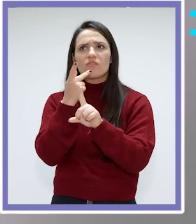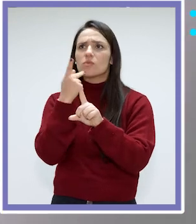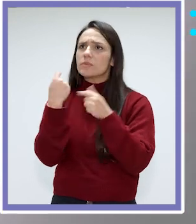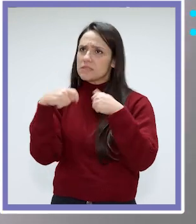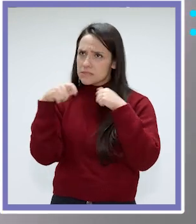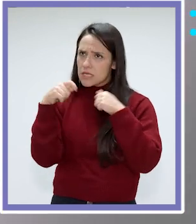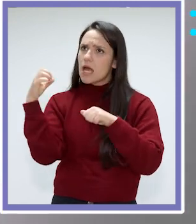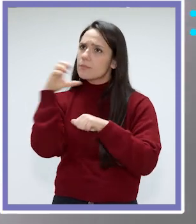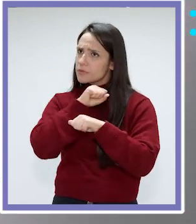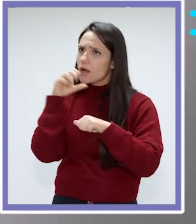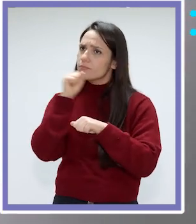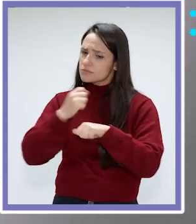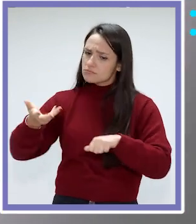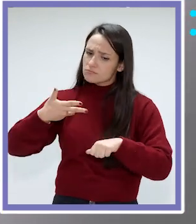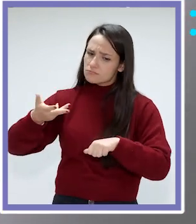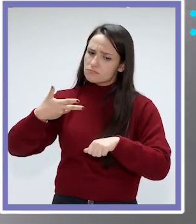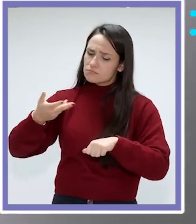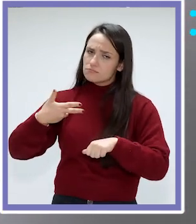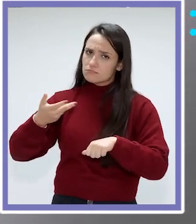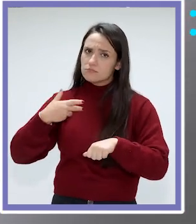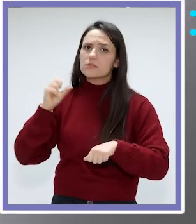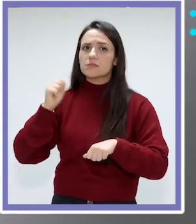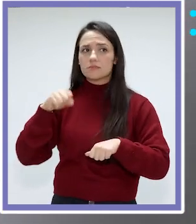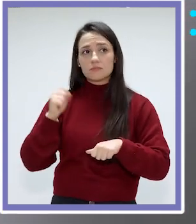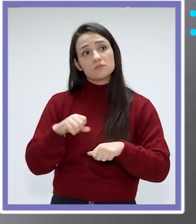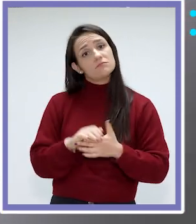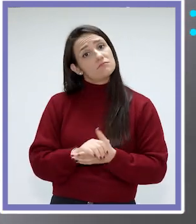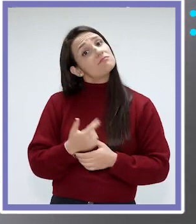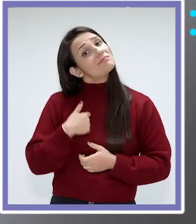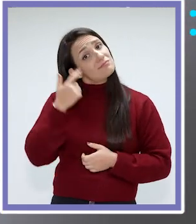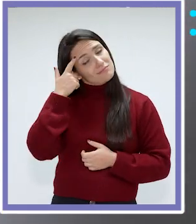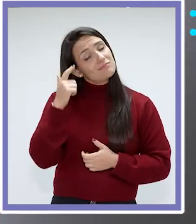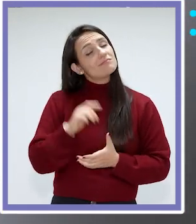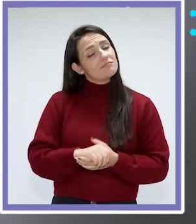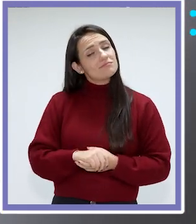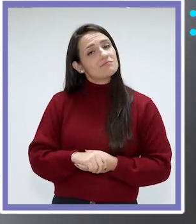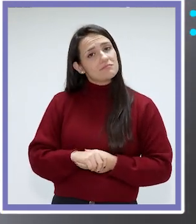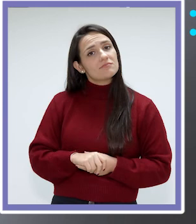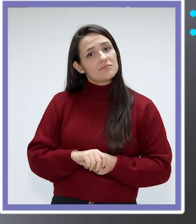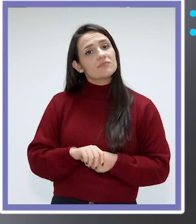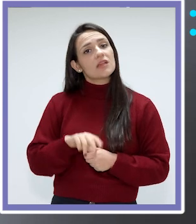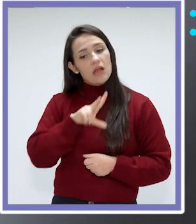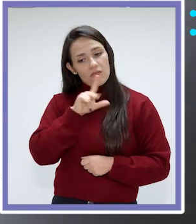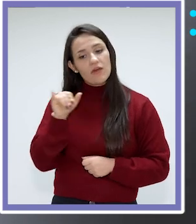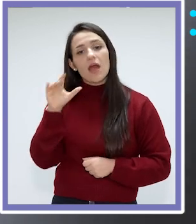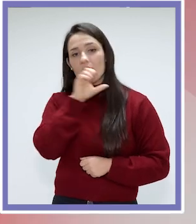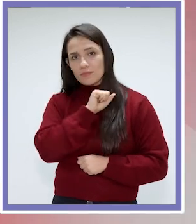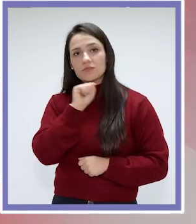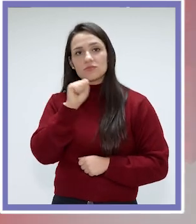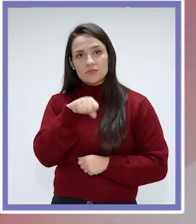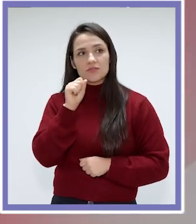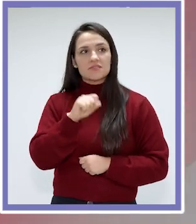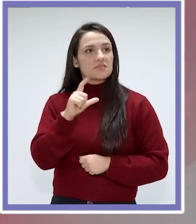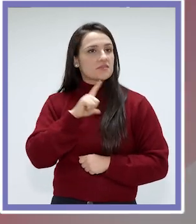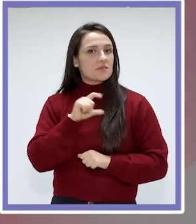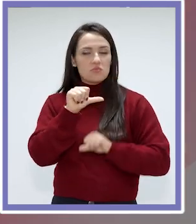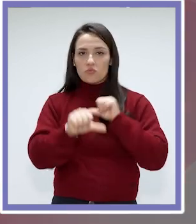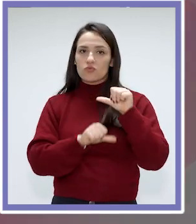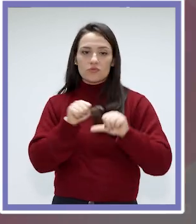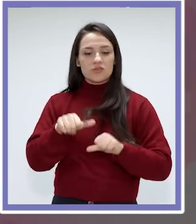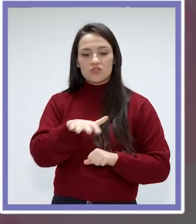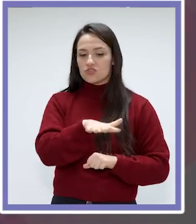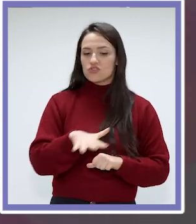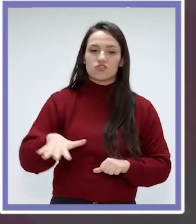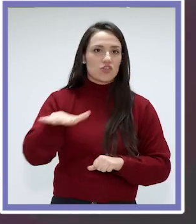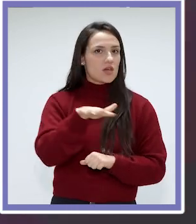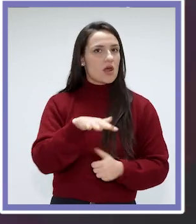setor empresarial também, o interesse do governo por parte disso. Então, eu acho que a gente, muito em breve, a gente vai ver um outro cenário aqui,